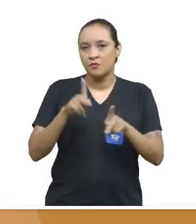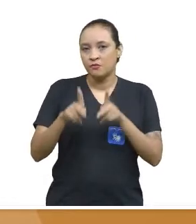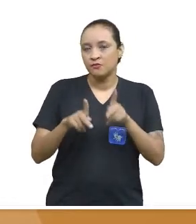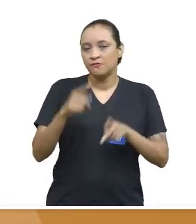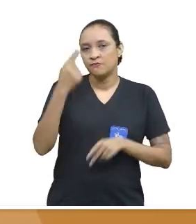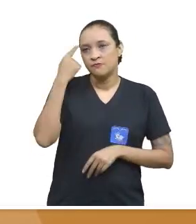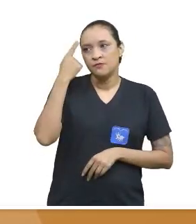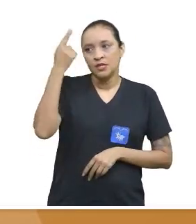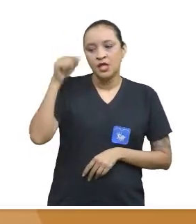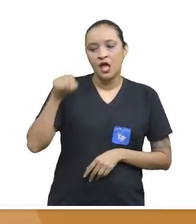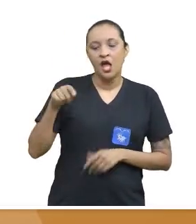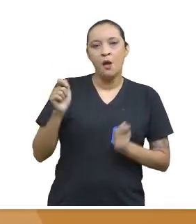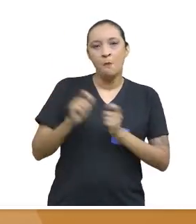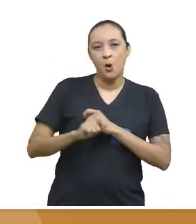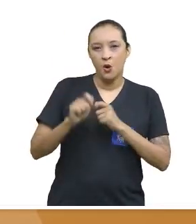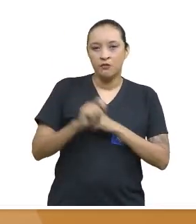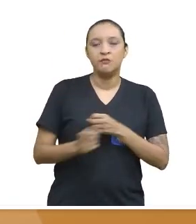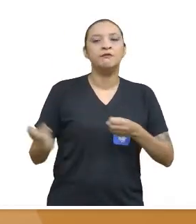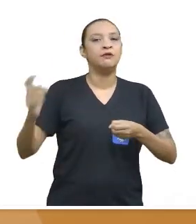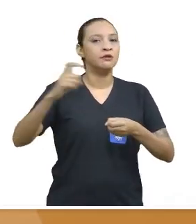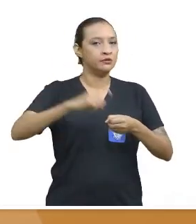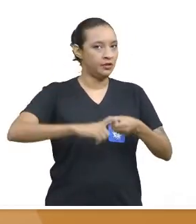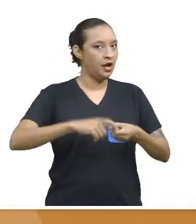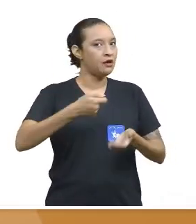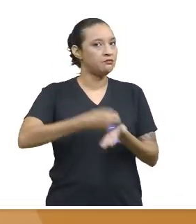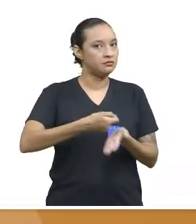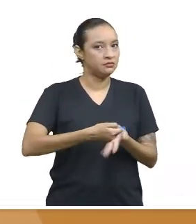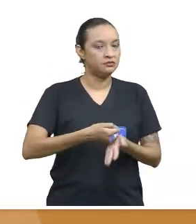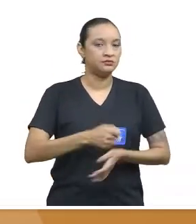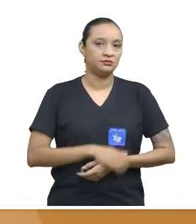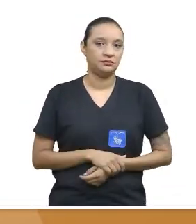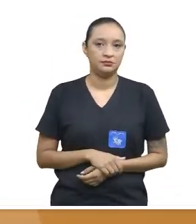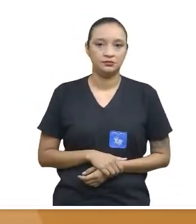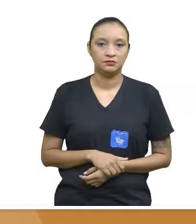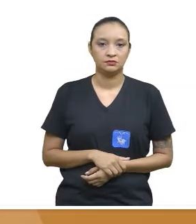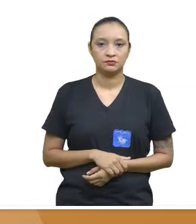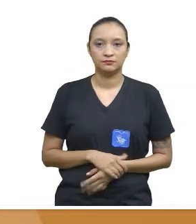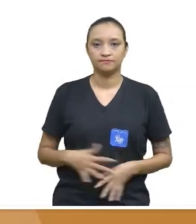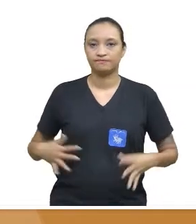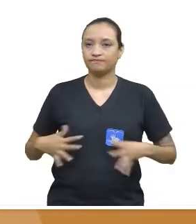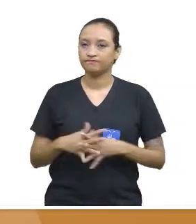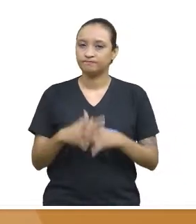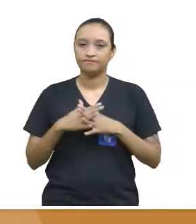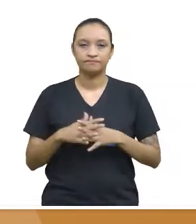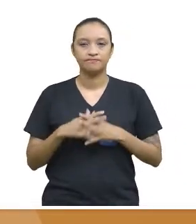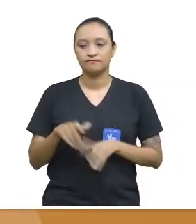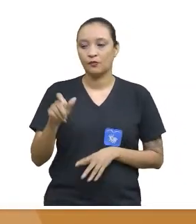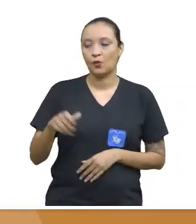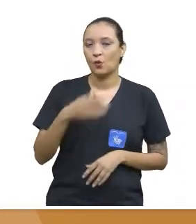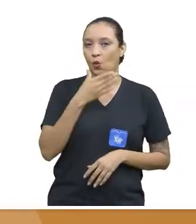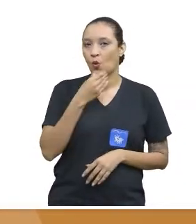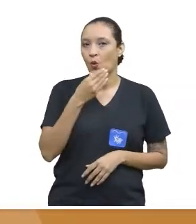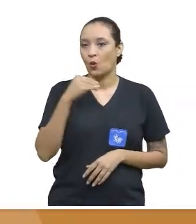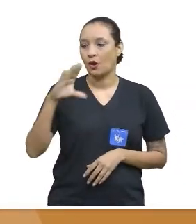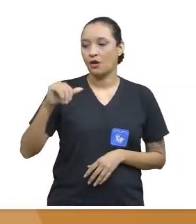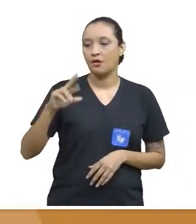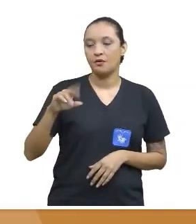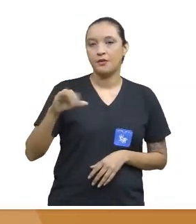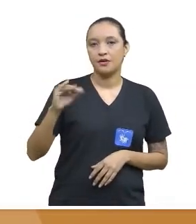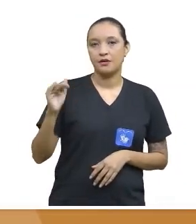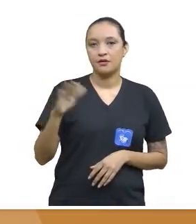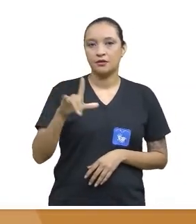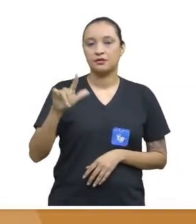que ele podia retornar a esse regime ditatorial. Então, vai ali ter um conflito com Carlos Lacerda, isso vai gerar um desconforto